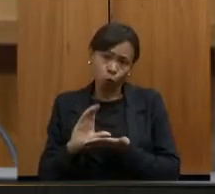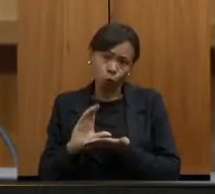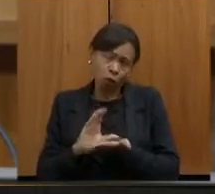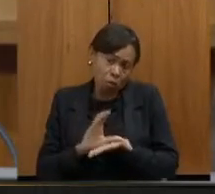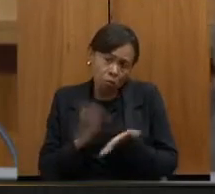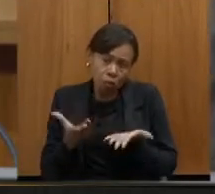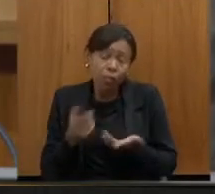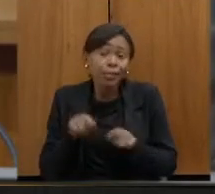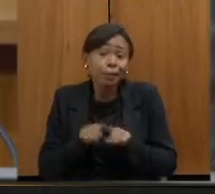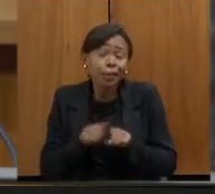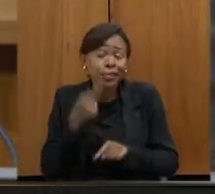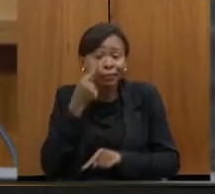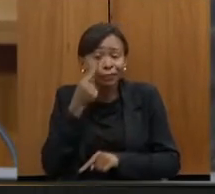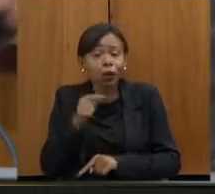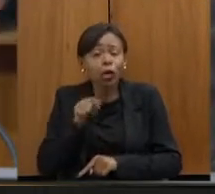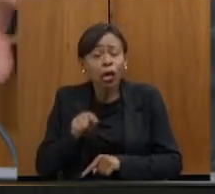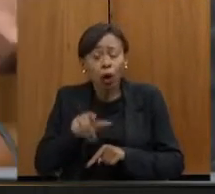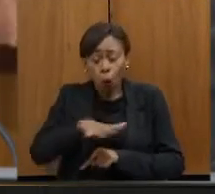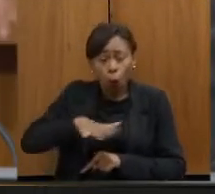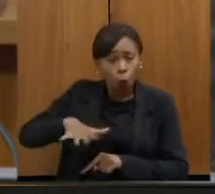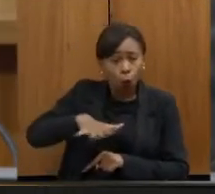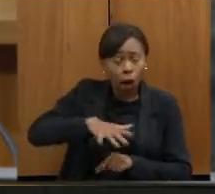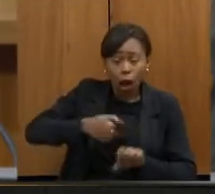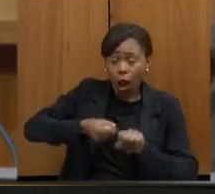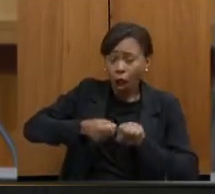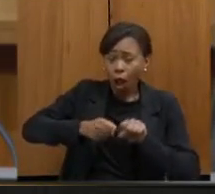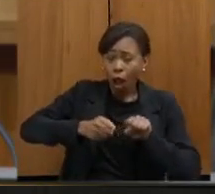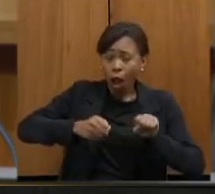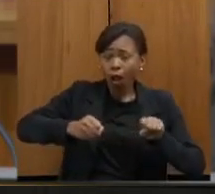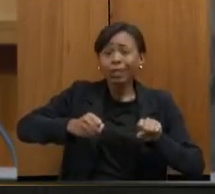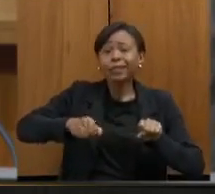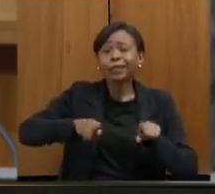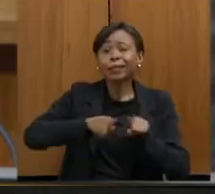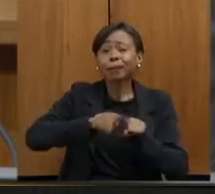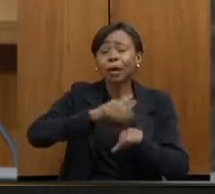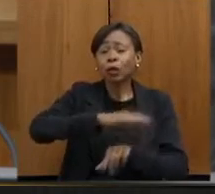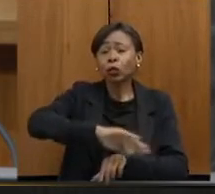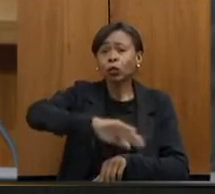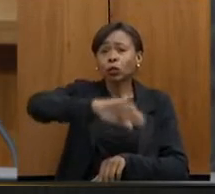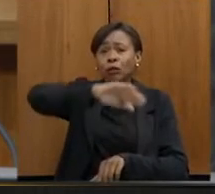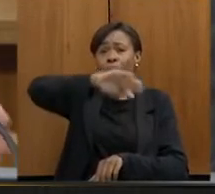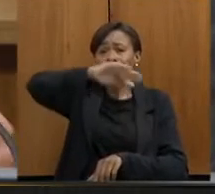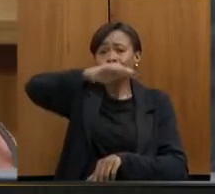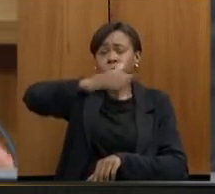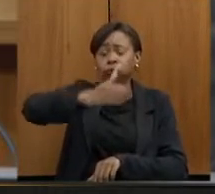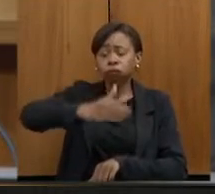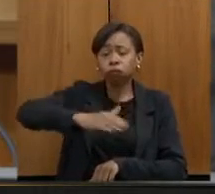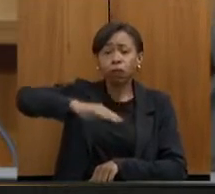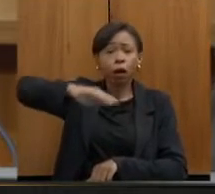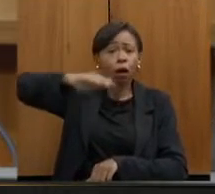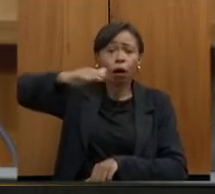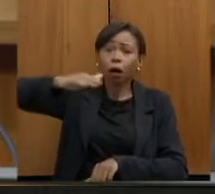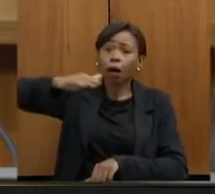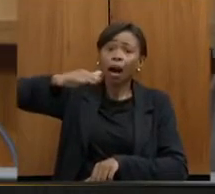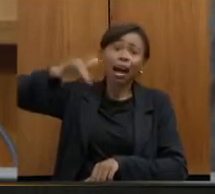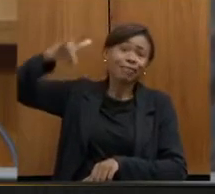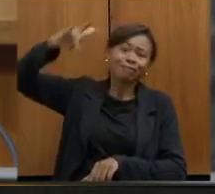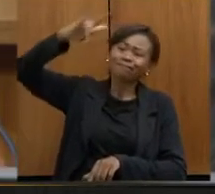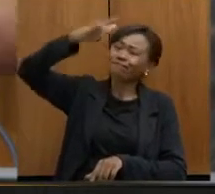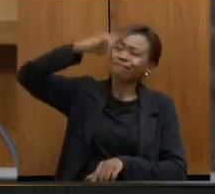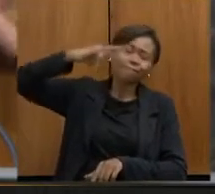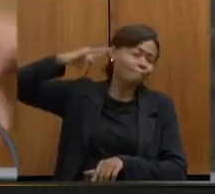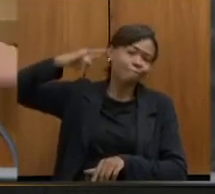verificamos que, como a extensão do bairro é muito longa e ele é montanhoso, não há estabilidade para o sobrevoo do nosso